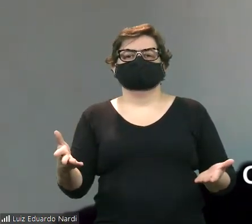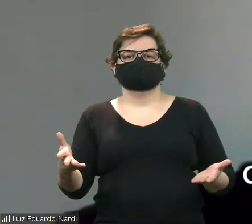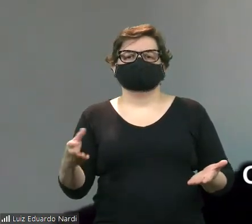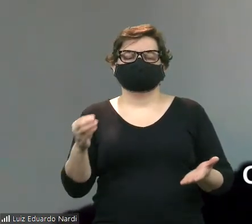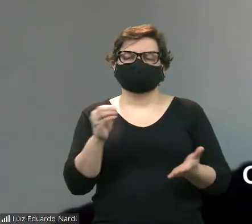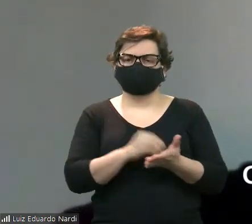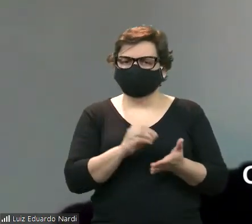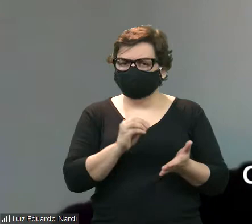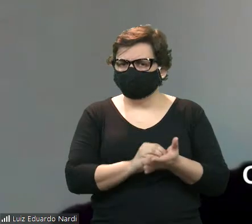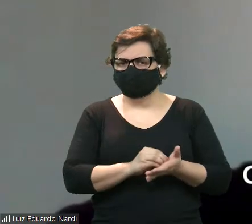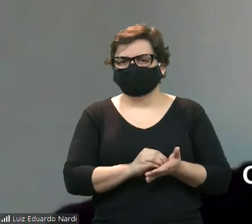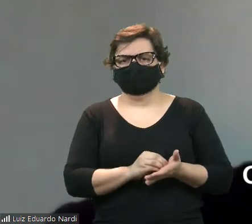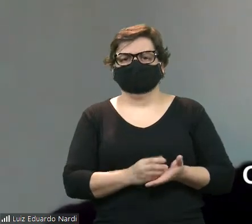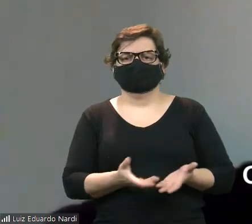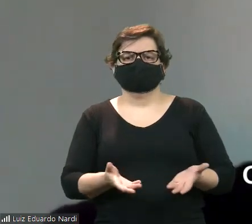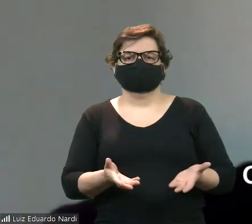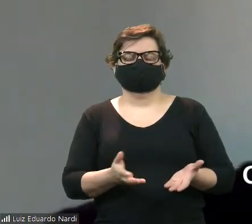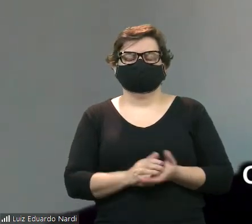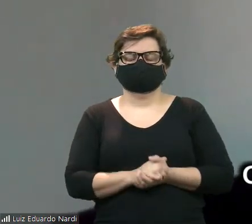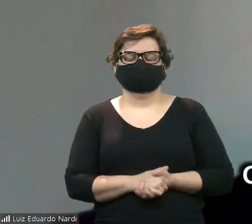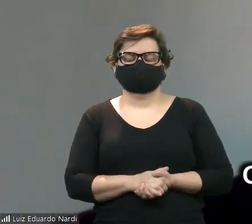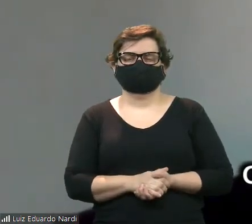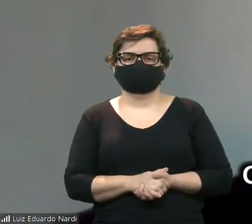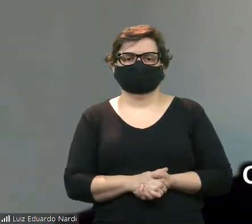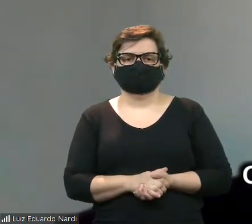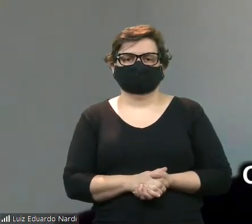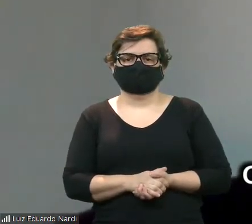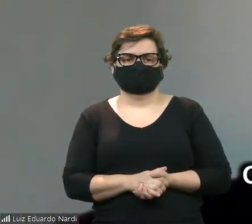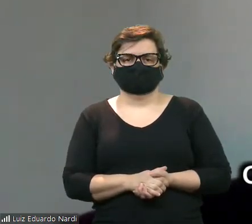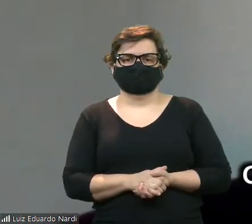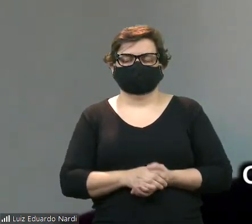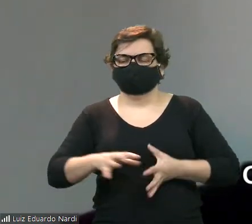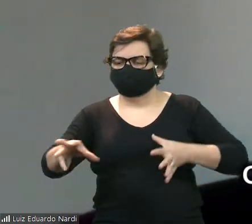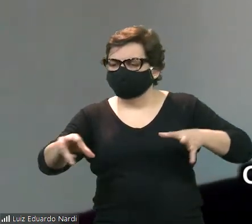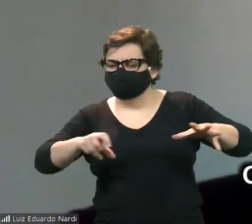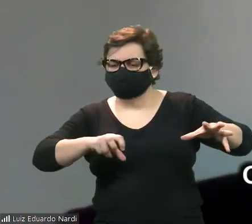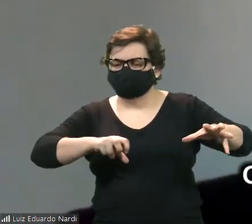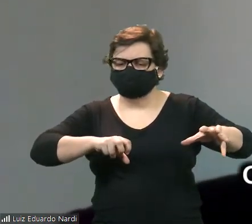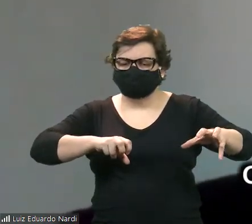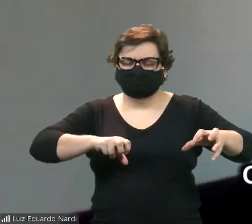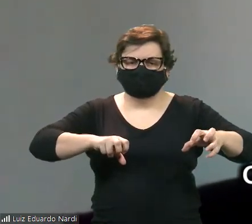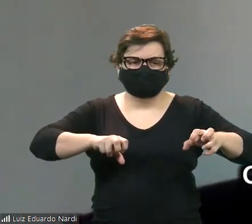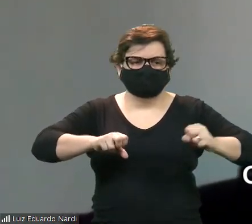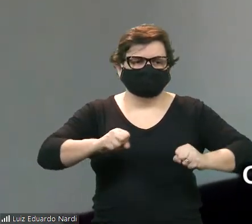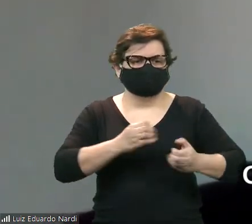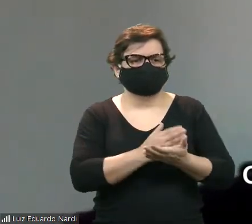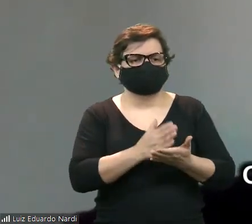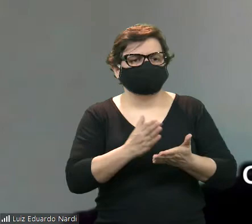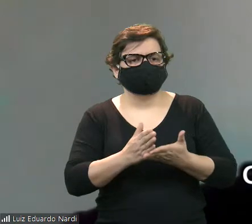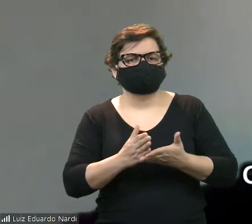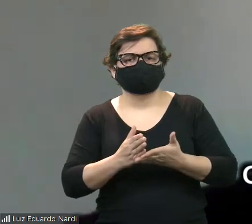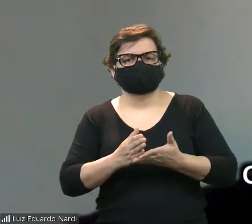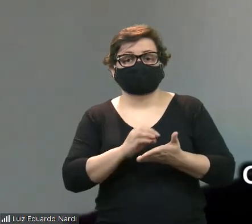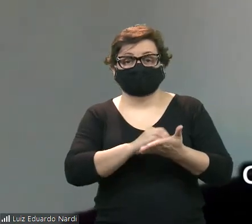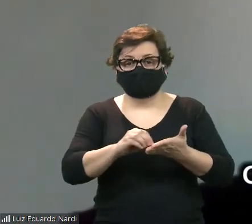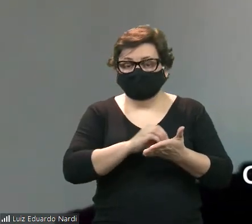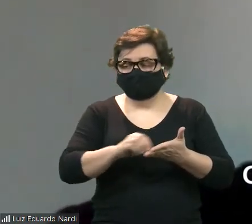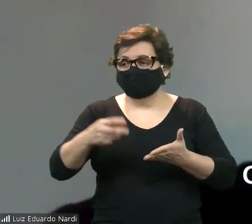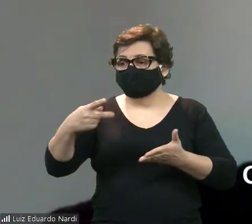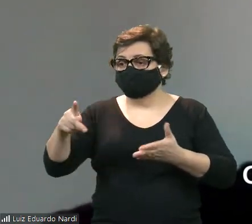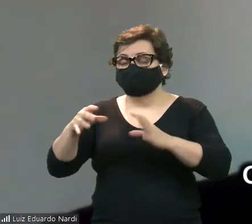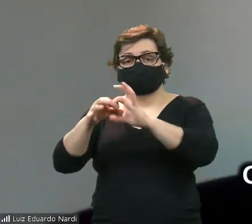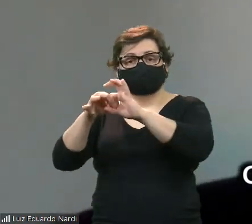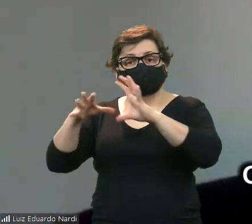faz com que nós retiremos de cada secretário a sua autonomia, a sua hierarquia,